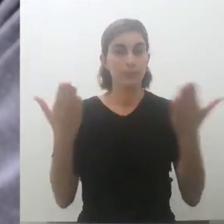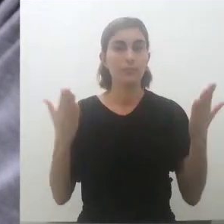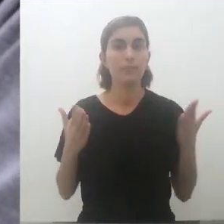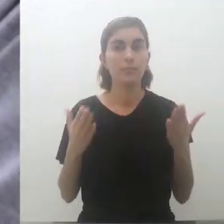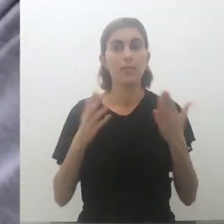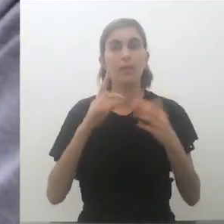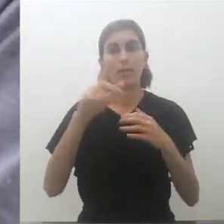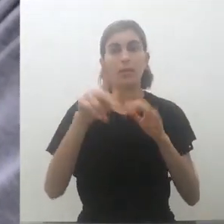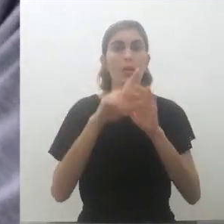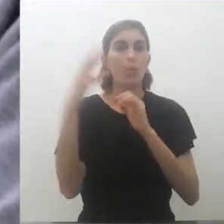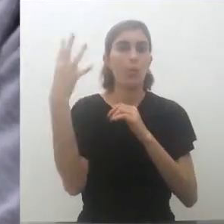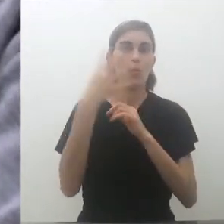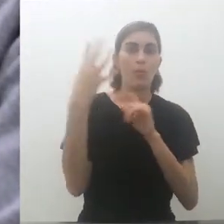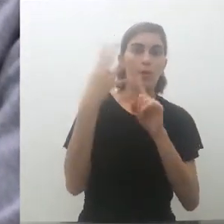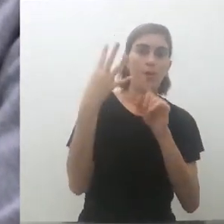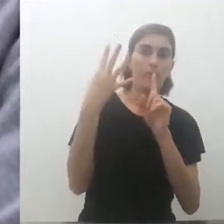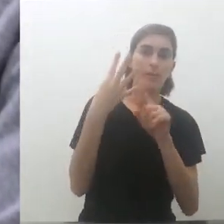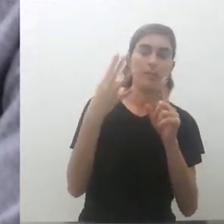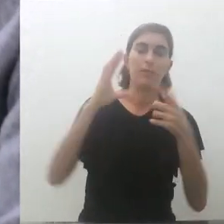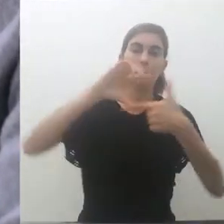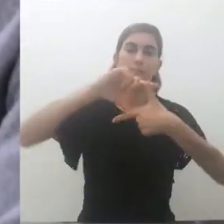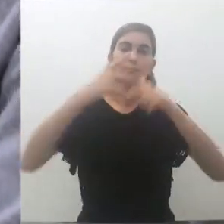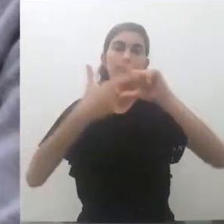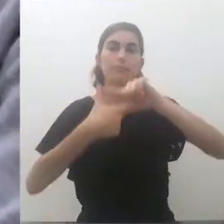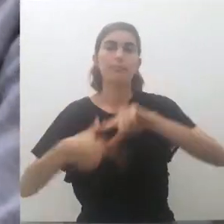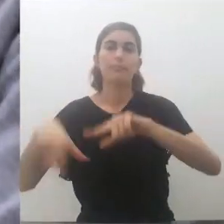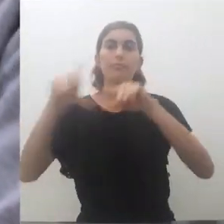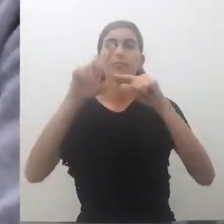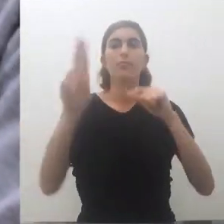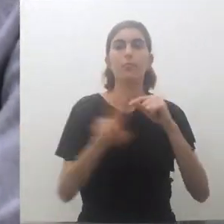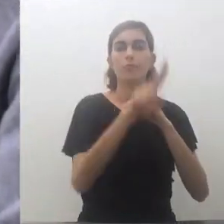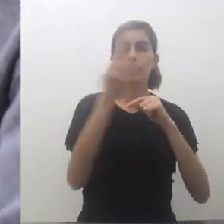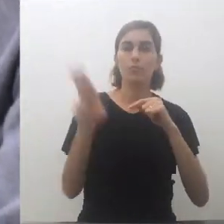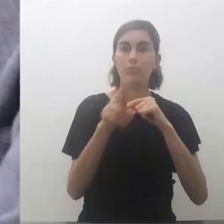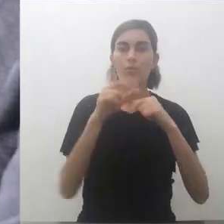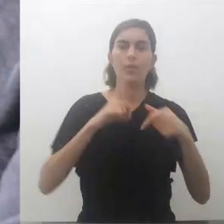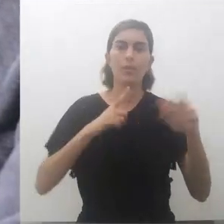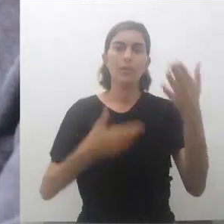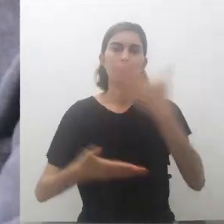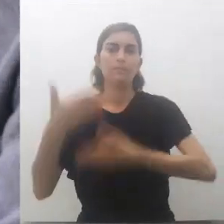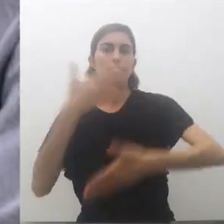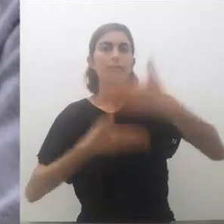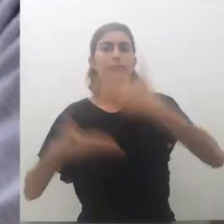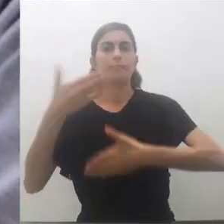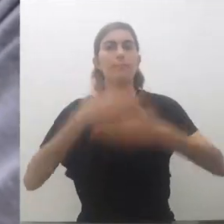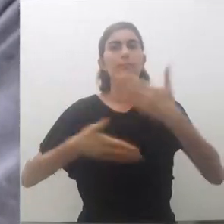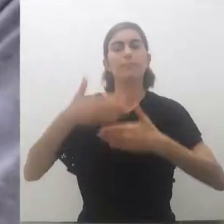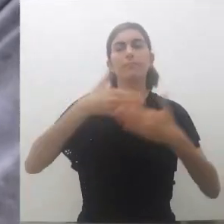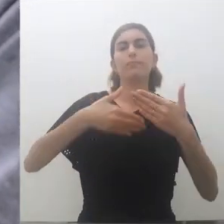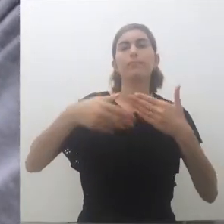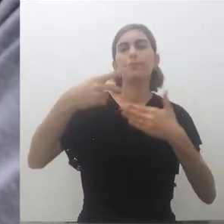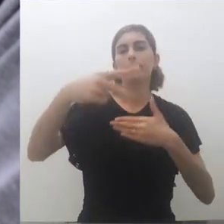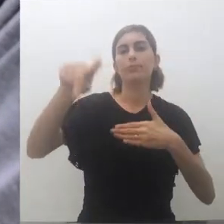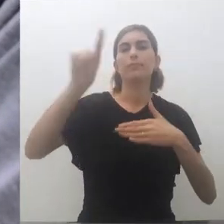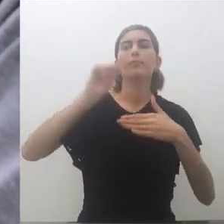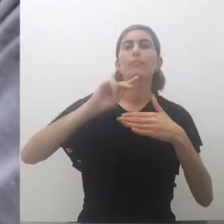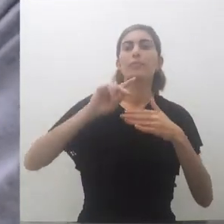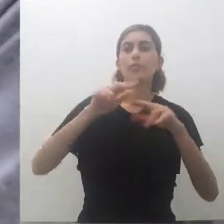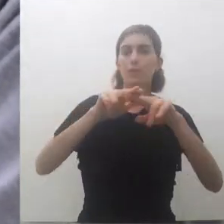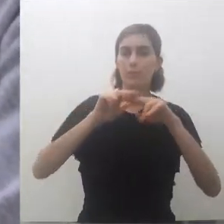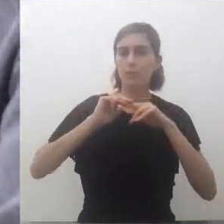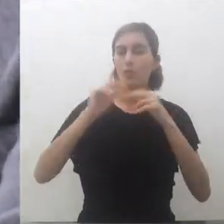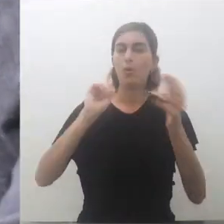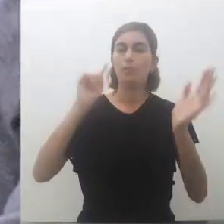quarta composição, os elementos têm uma relação entre si devido ao objetivo